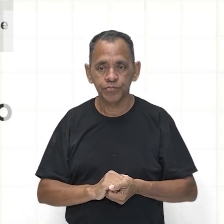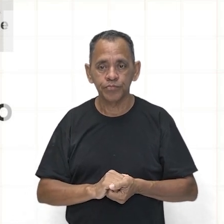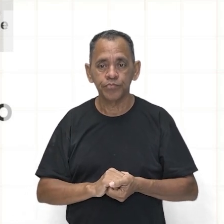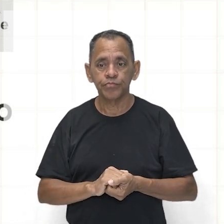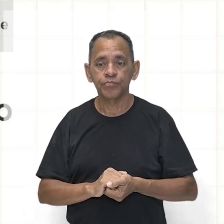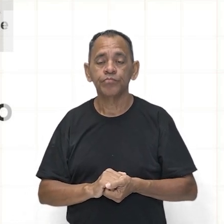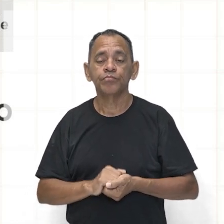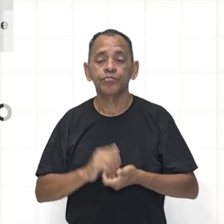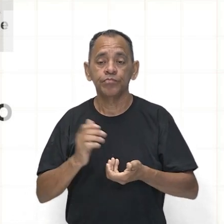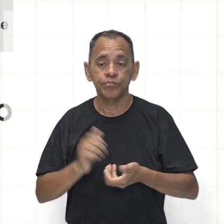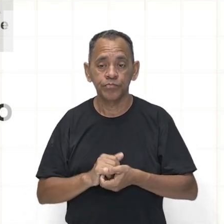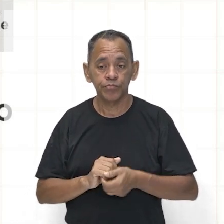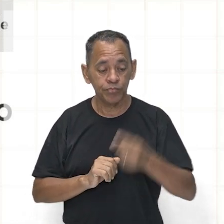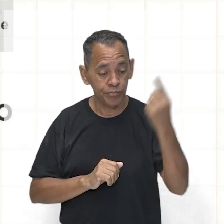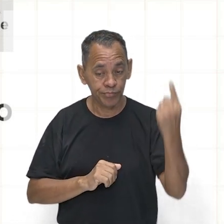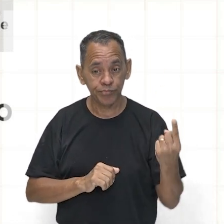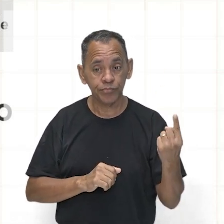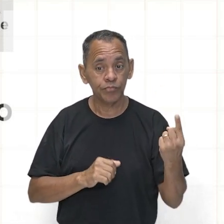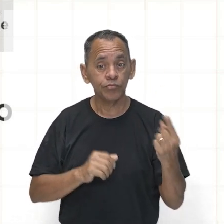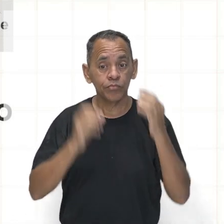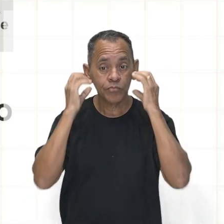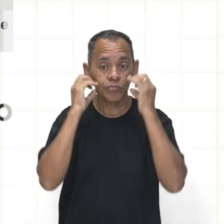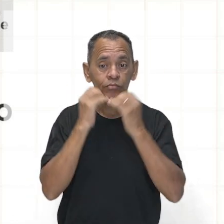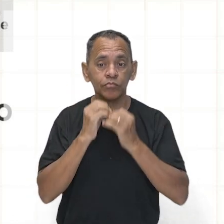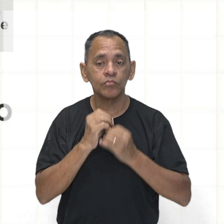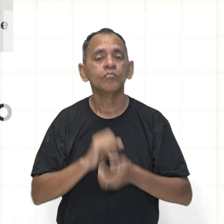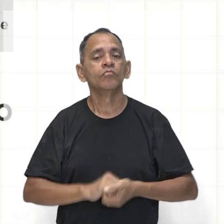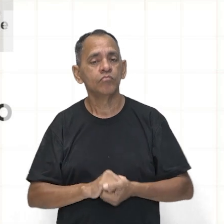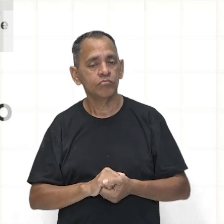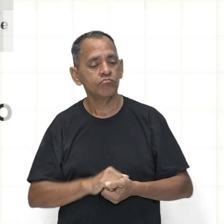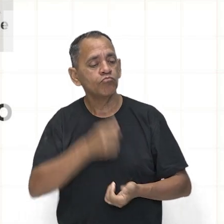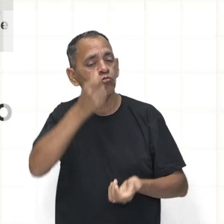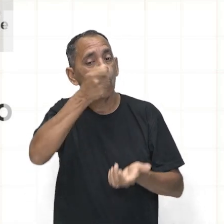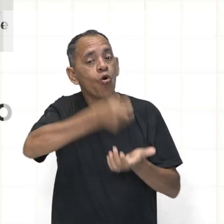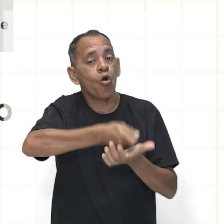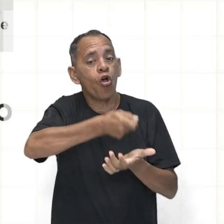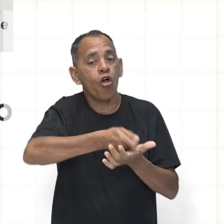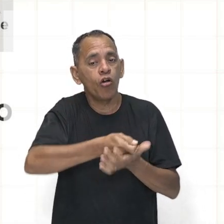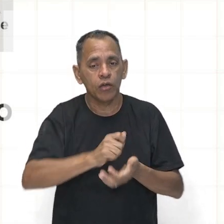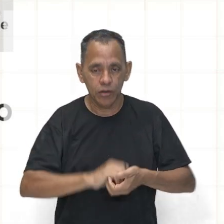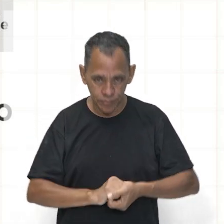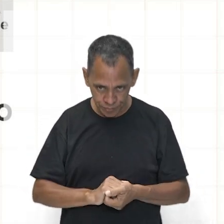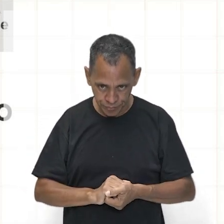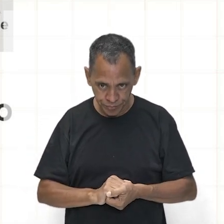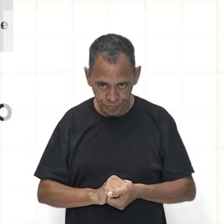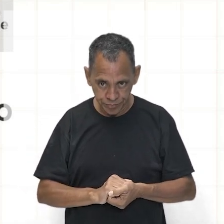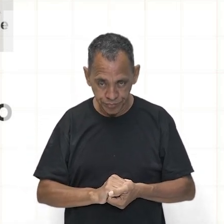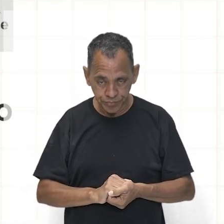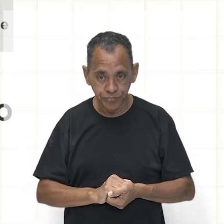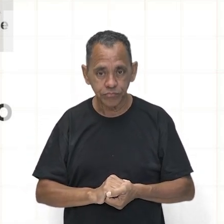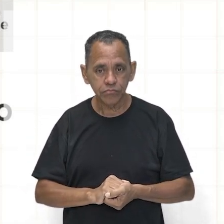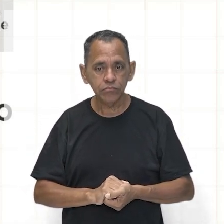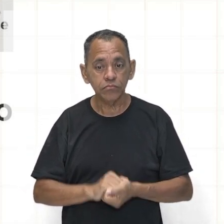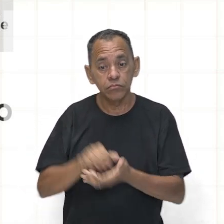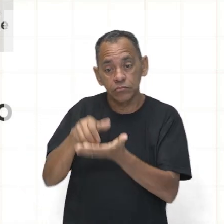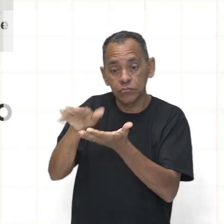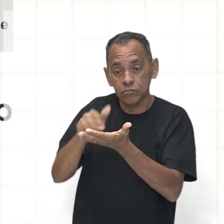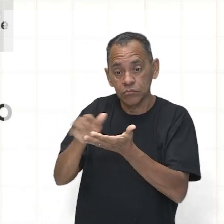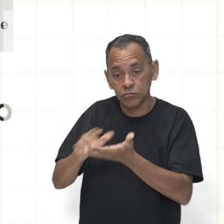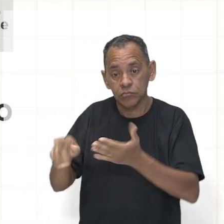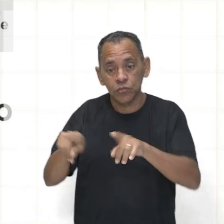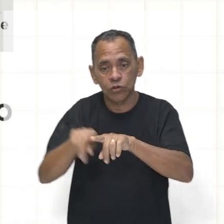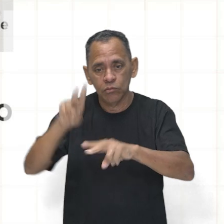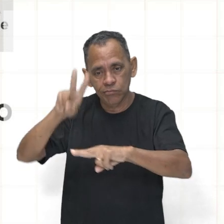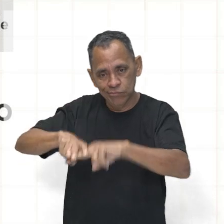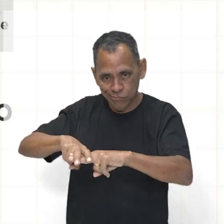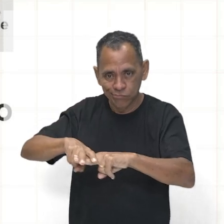tá? O Marechal, ele manda demitir e também vai mandar prender esse Visconde de Ouro Preto, justamente porque ele